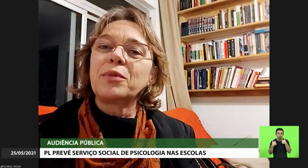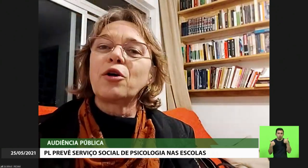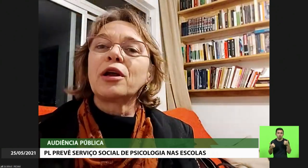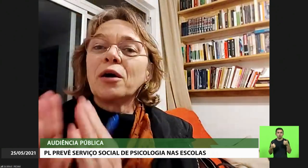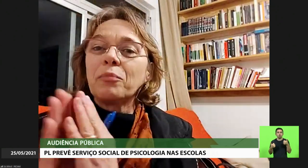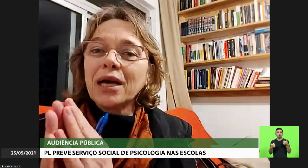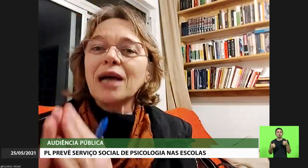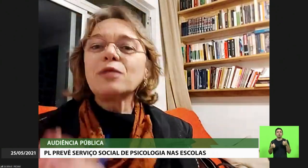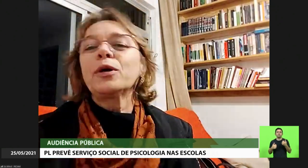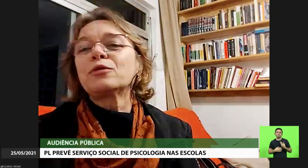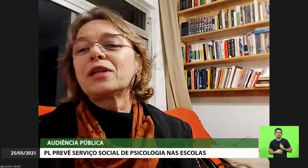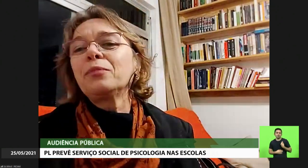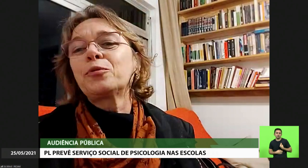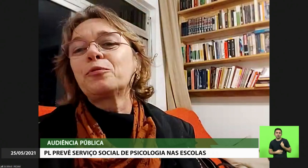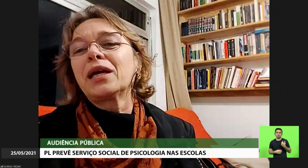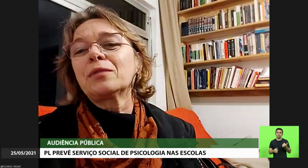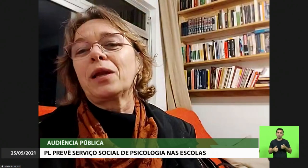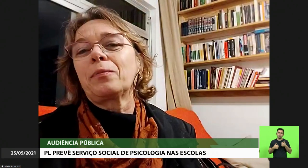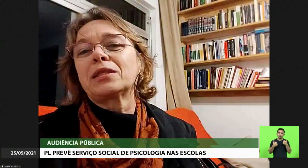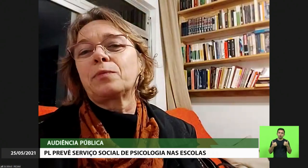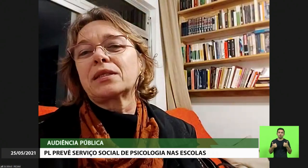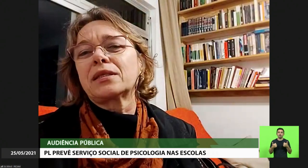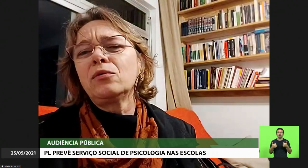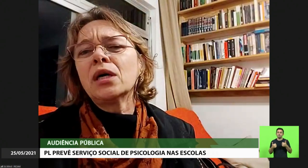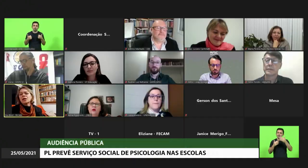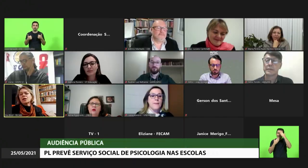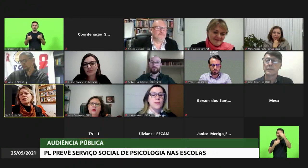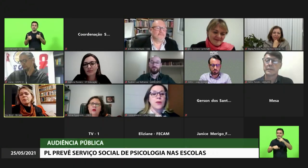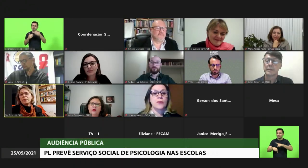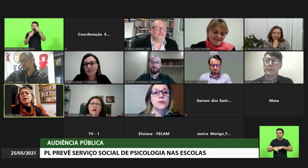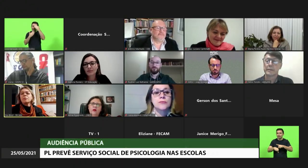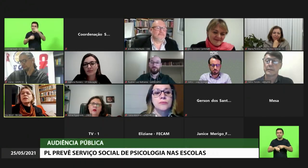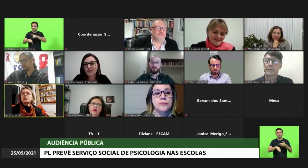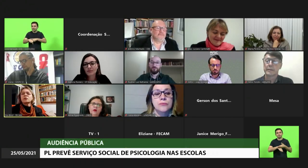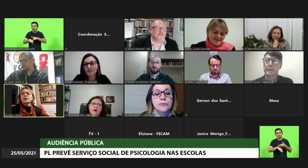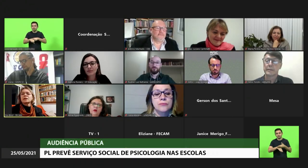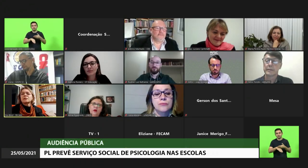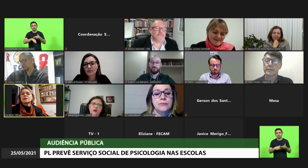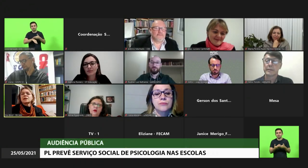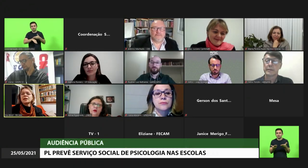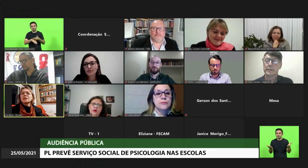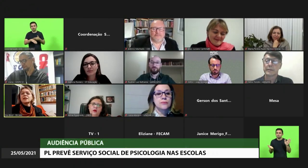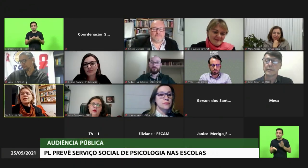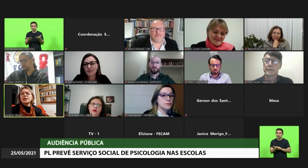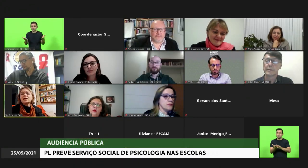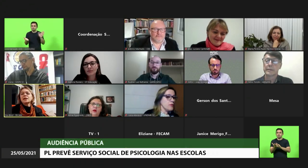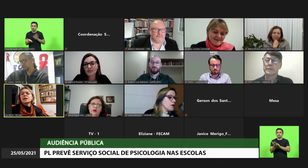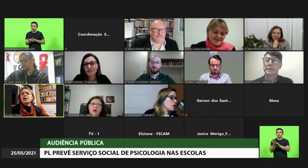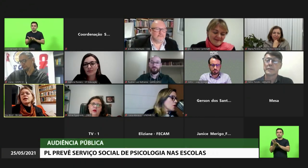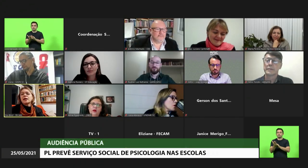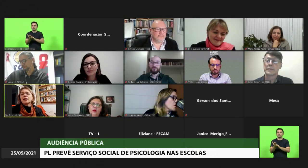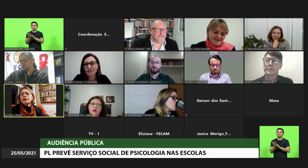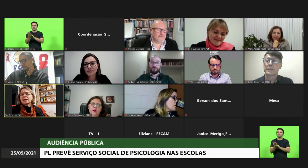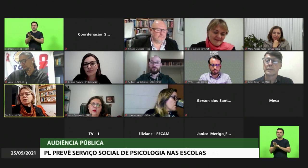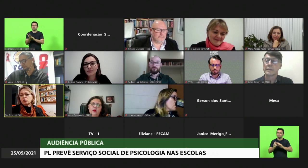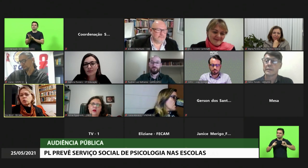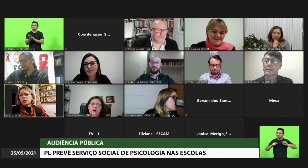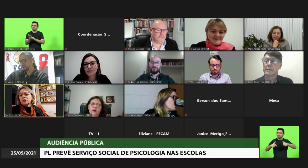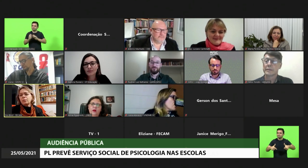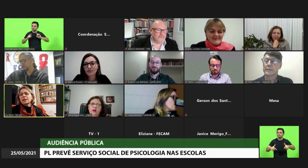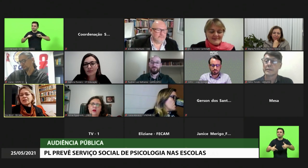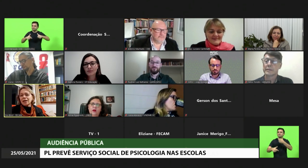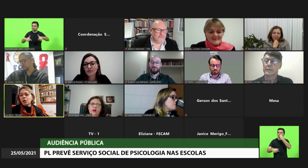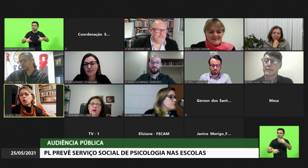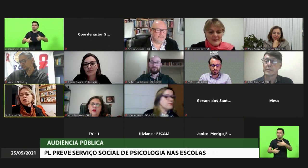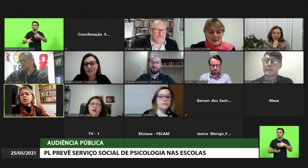e uma vida melhor. Obrigado pelo tempo, obrigado pela participação e parabéns, Luciane. Grande guerreira, nessa